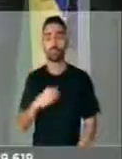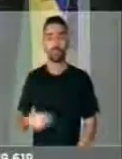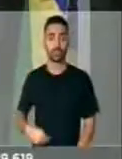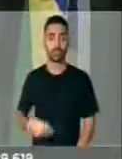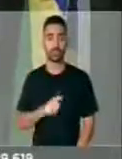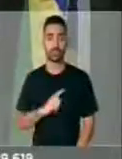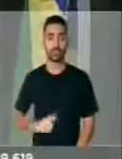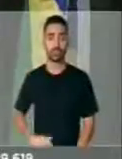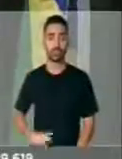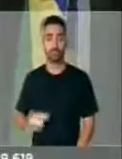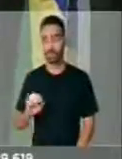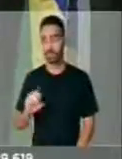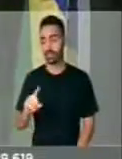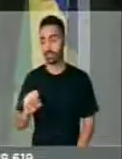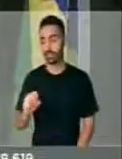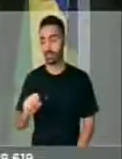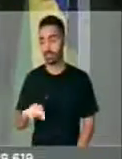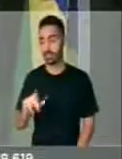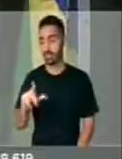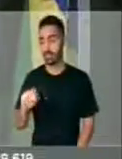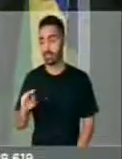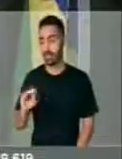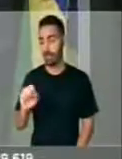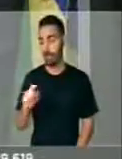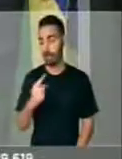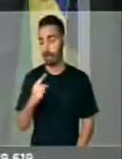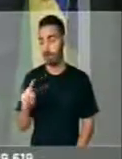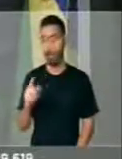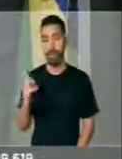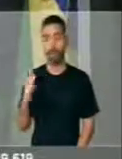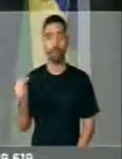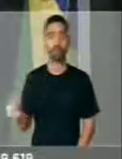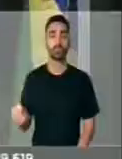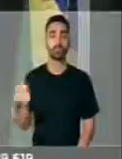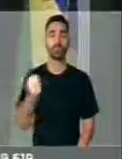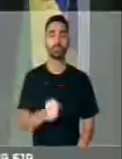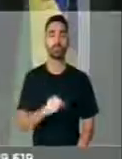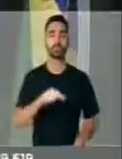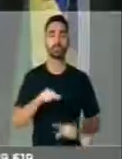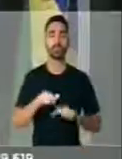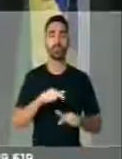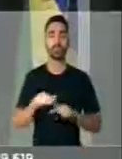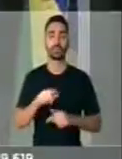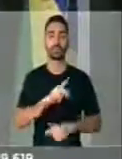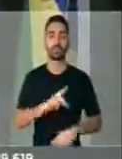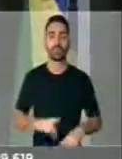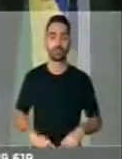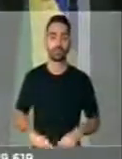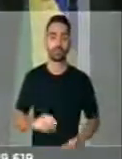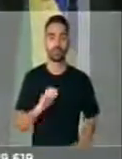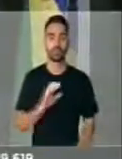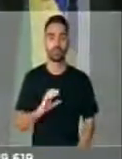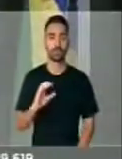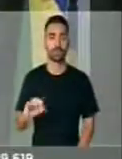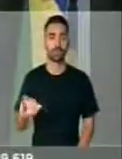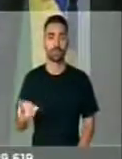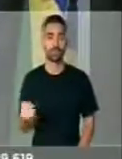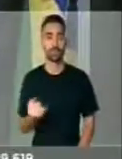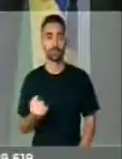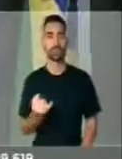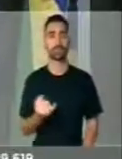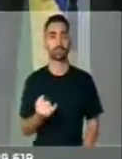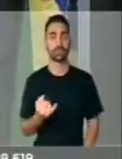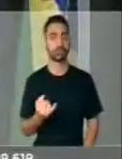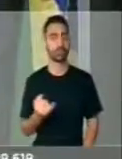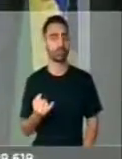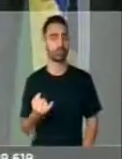PT, Edson Lobão, colocando ele agora na presidência da Comissão de Constituição e Justiça,